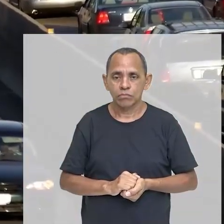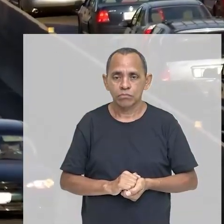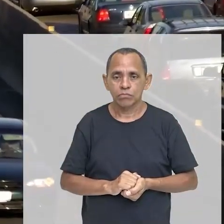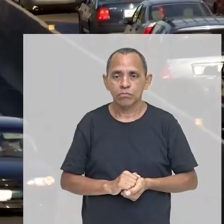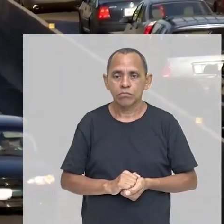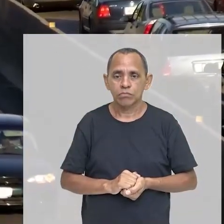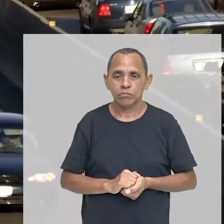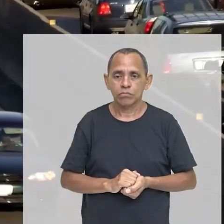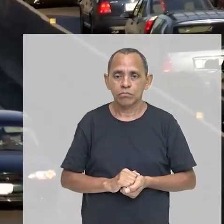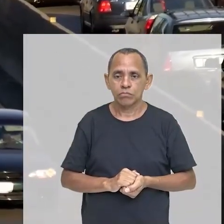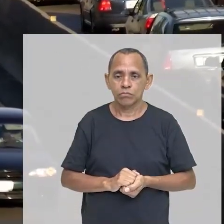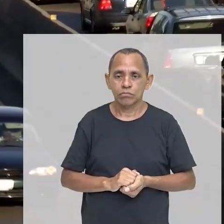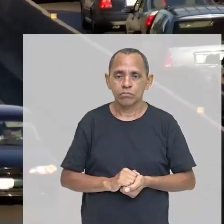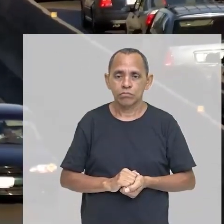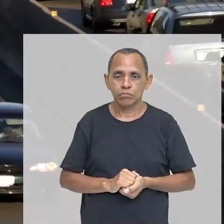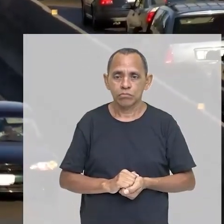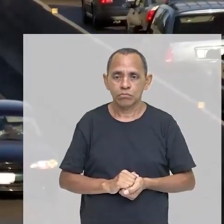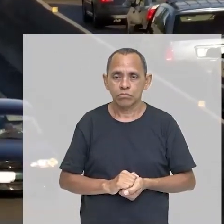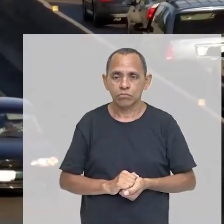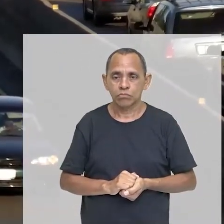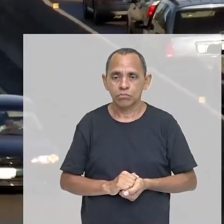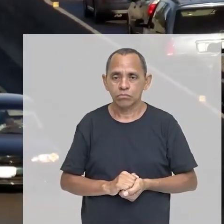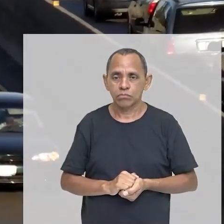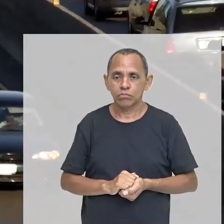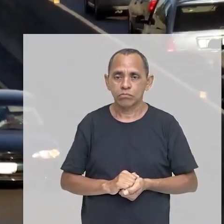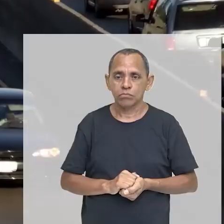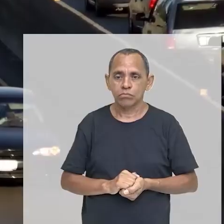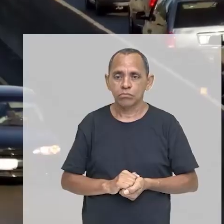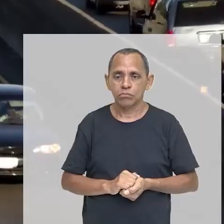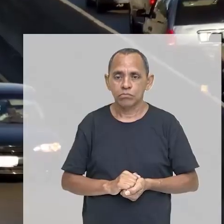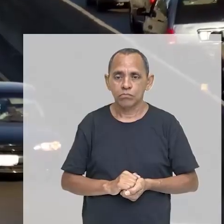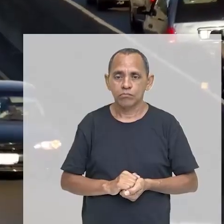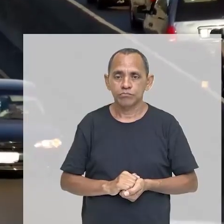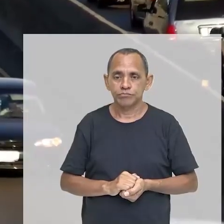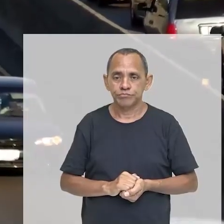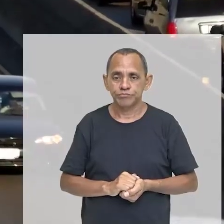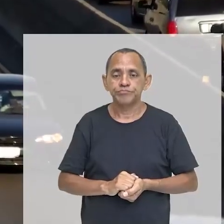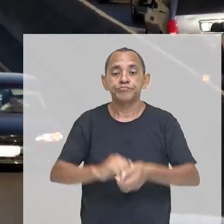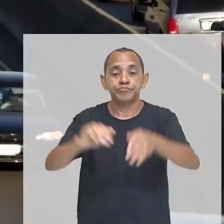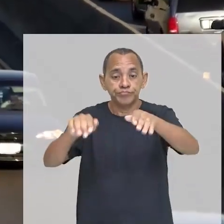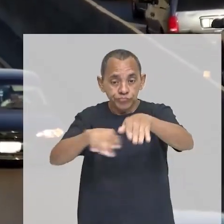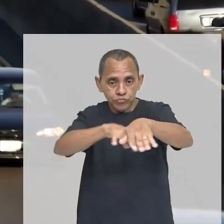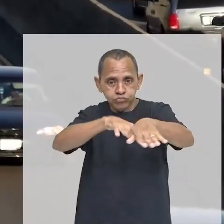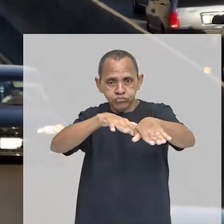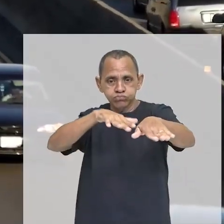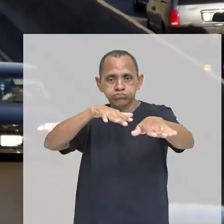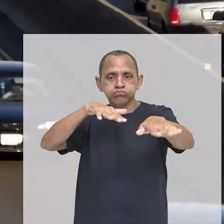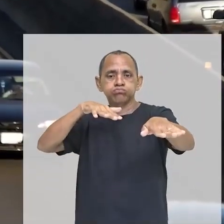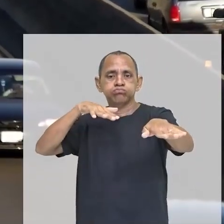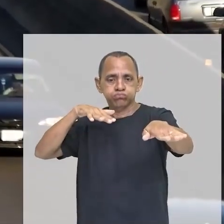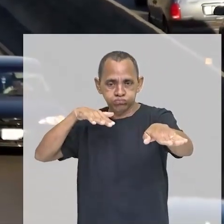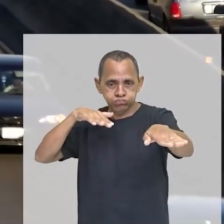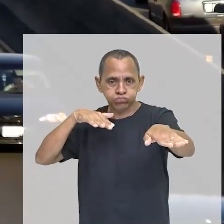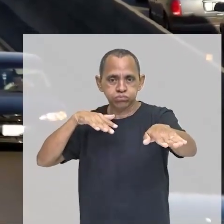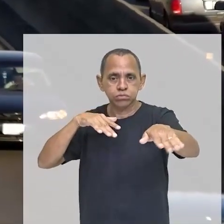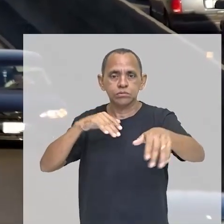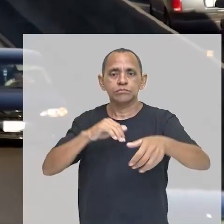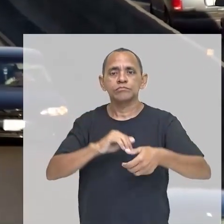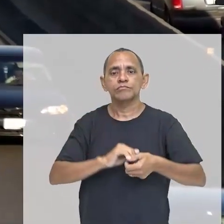jam. Traffic jam. Traffic jam. Engarrafamento.